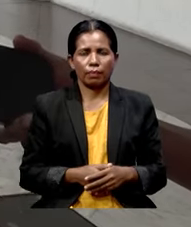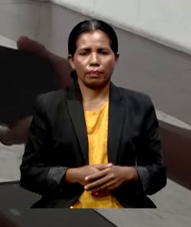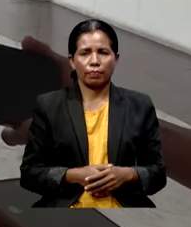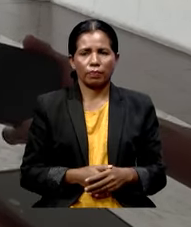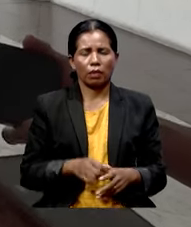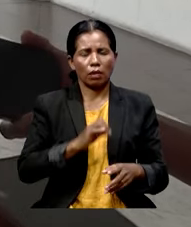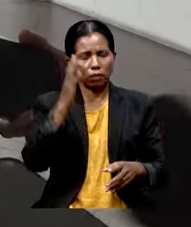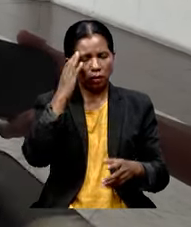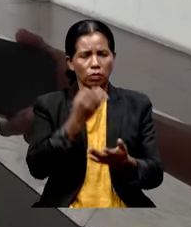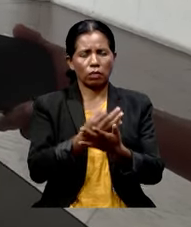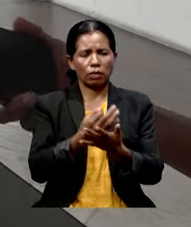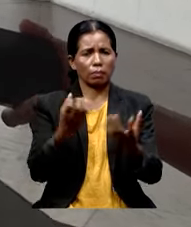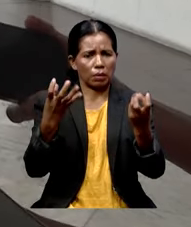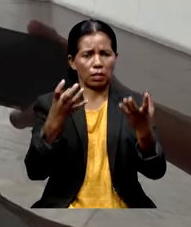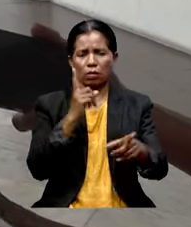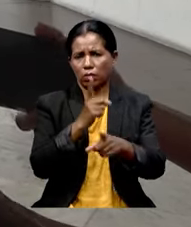Há tem orçamento barato demais.